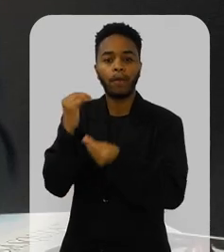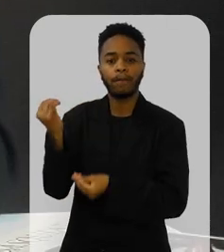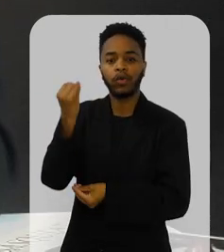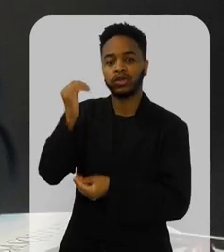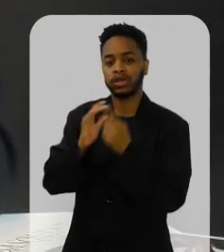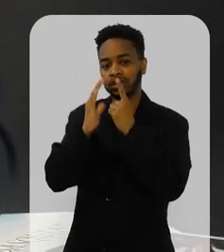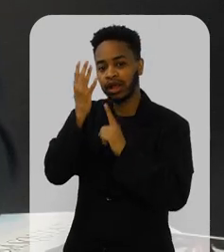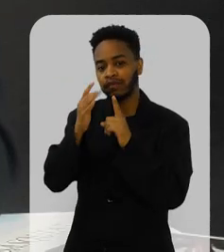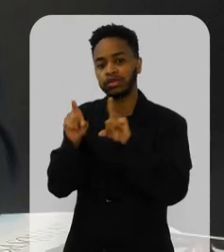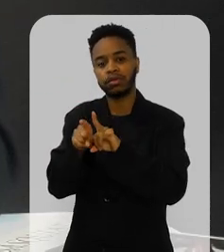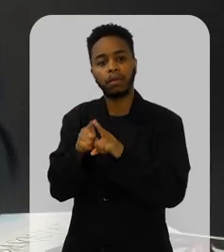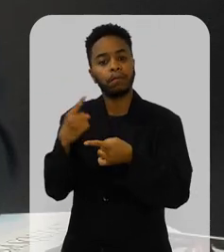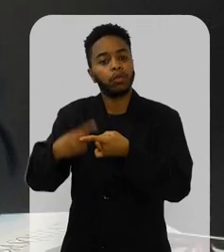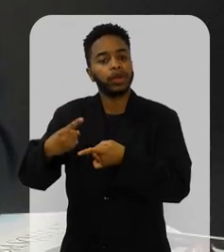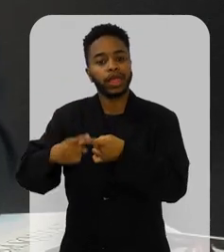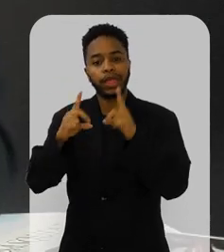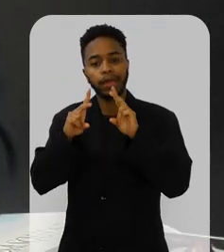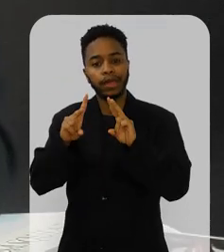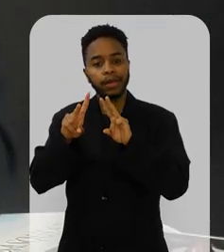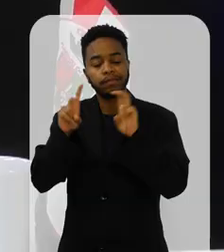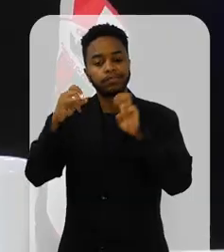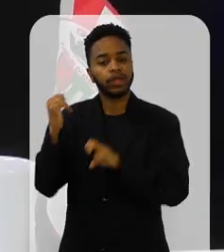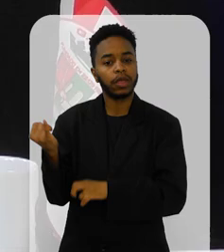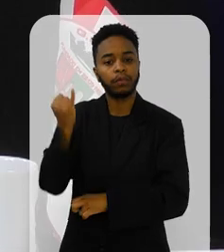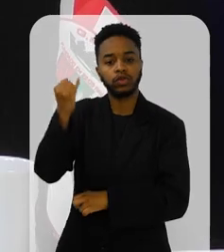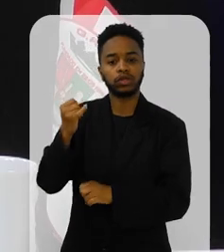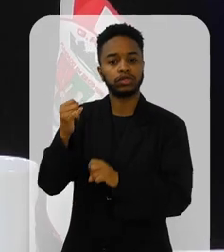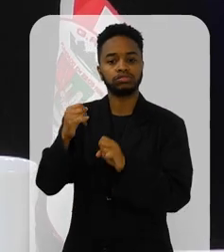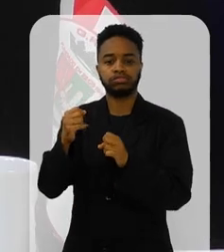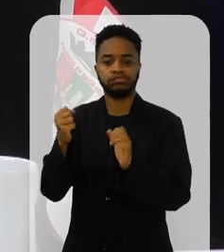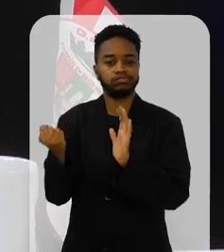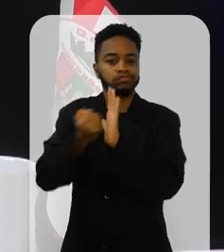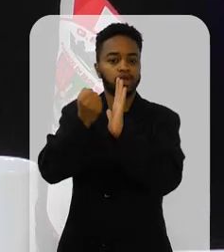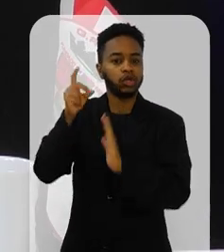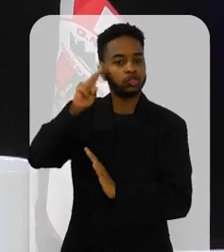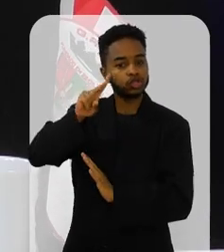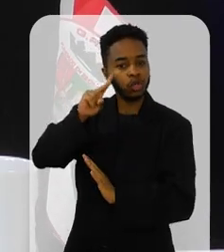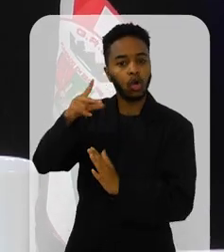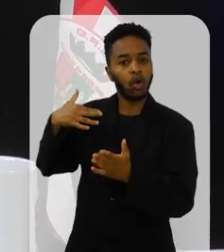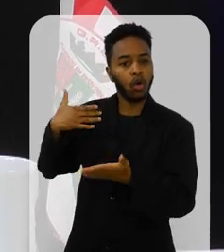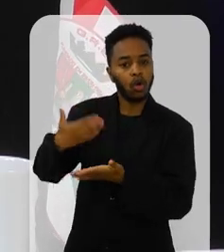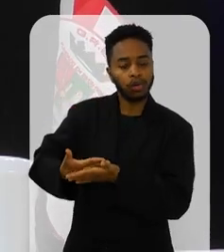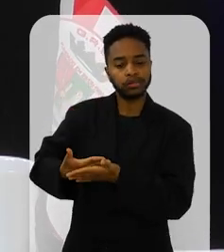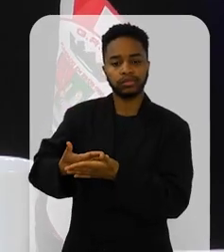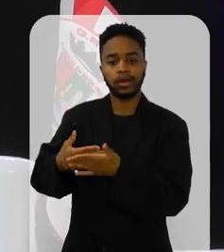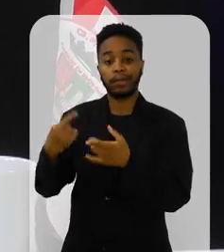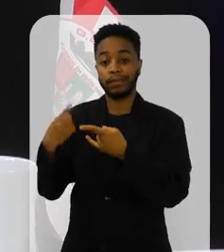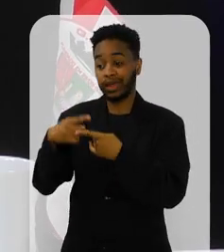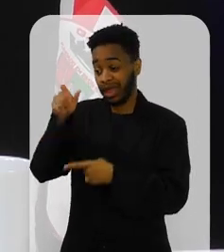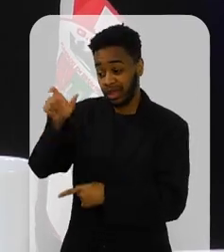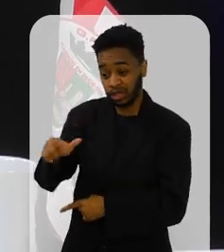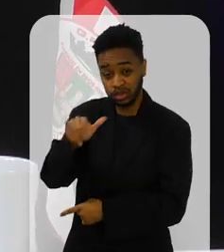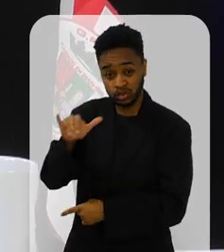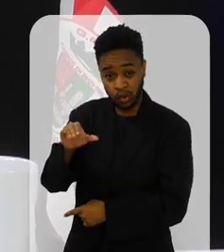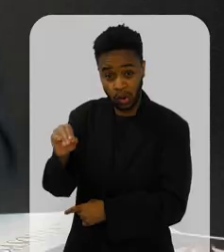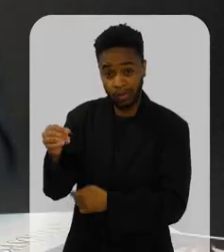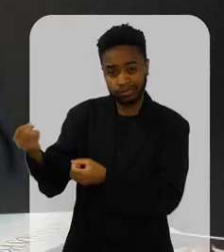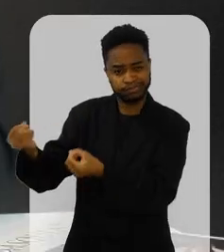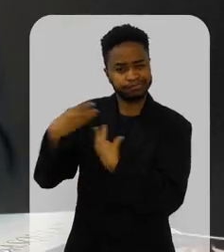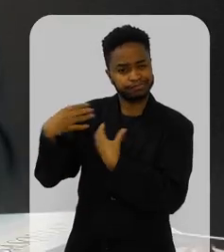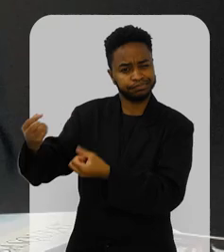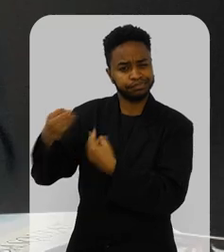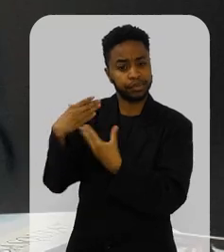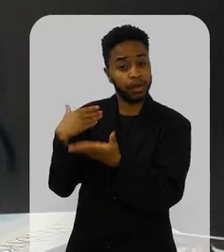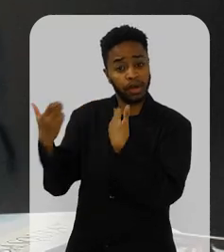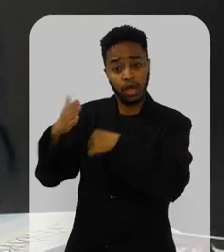a relevância dele com relação ao povo, à história, aos entendimentos. O conteúdo, né? Ele consegue me passar